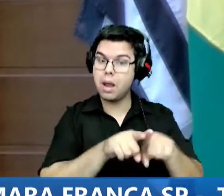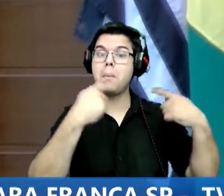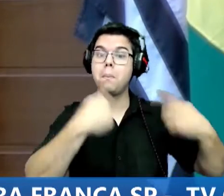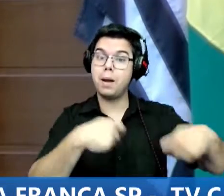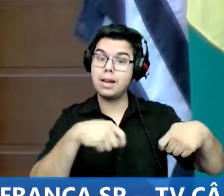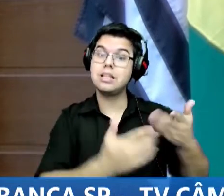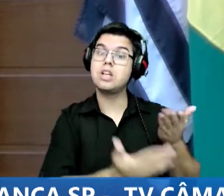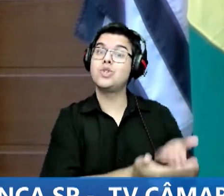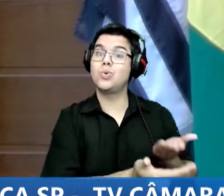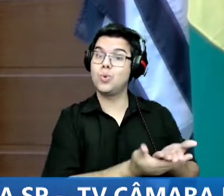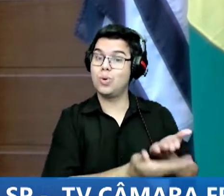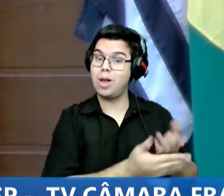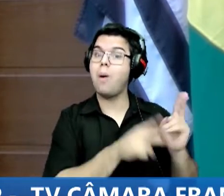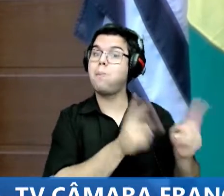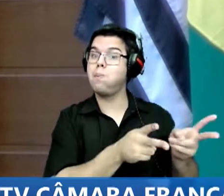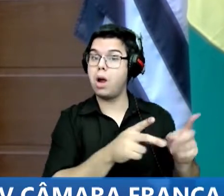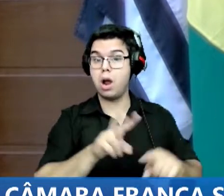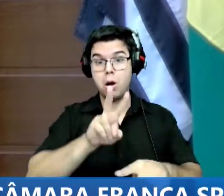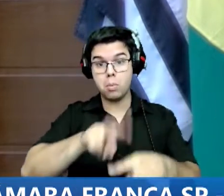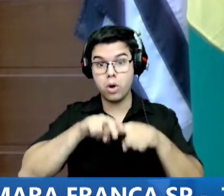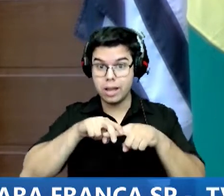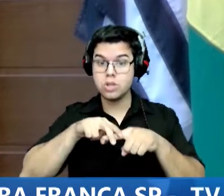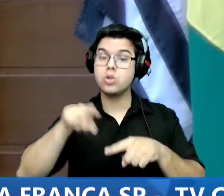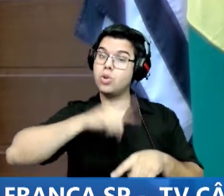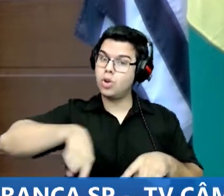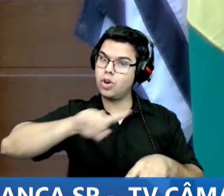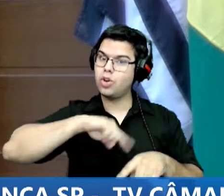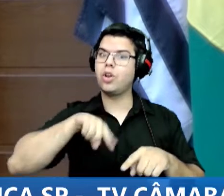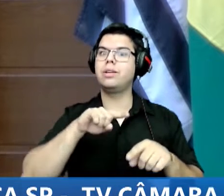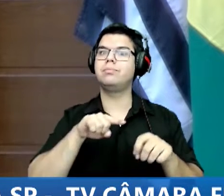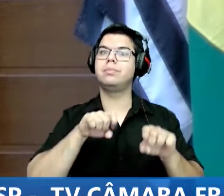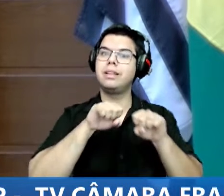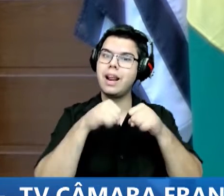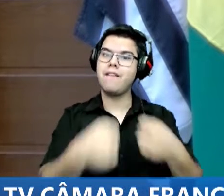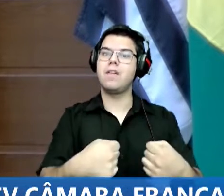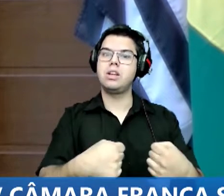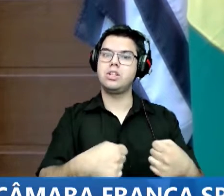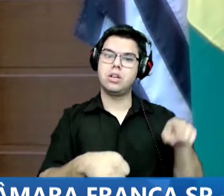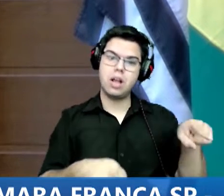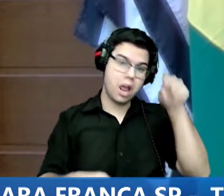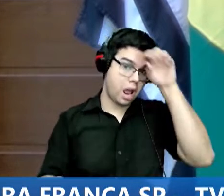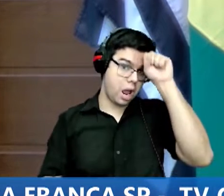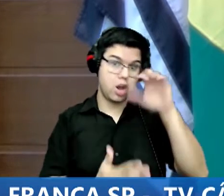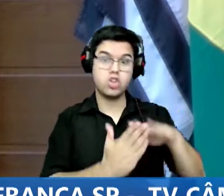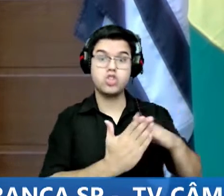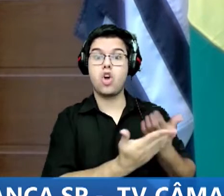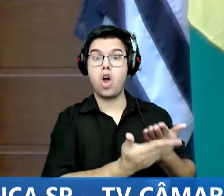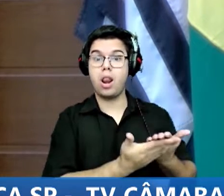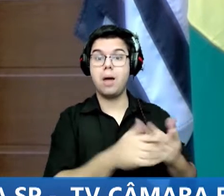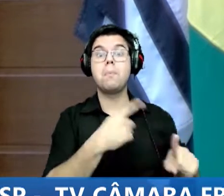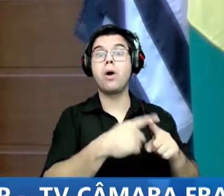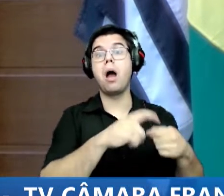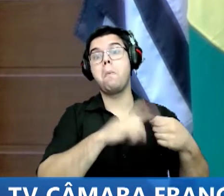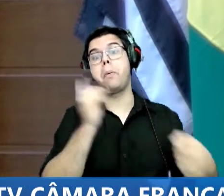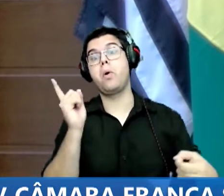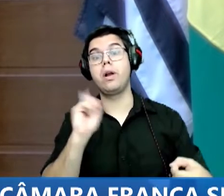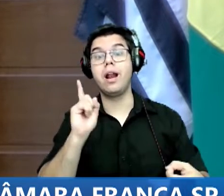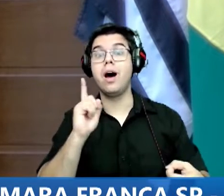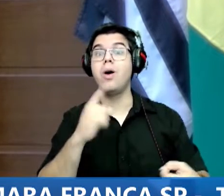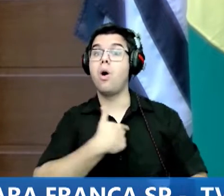a aprendizagem, porque ele não evade. Ele pelo menos termina ali o ensino médio, né? E se você me